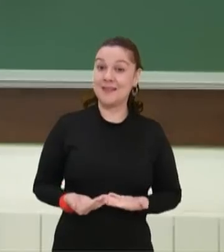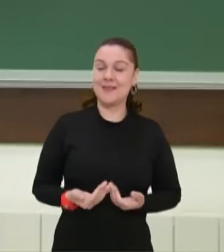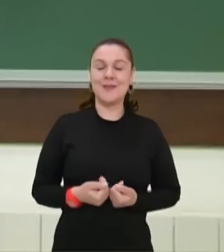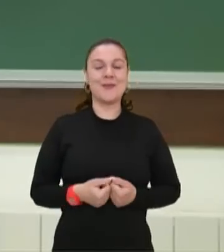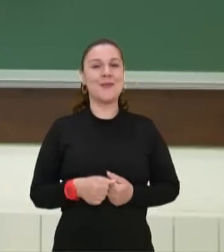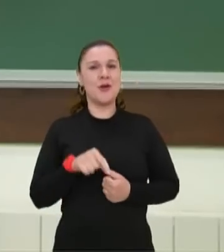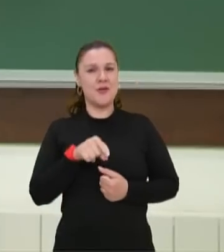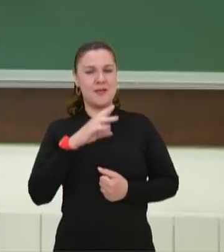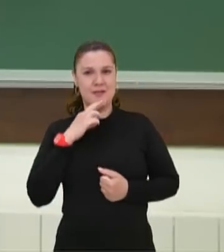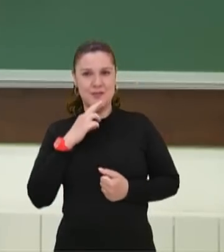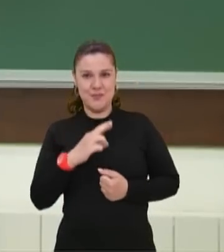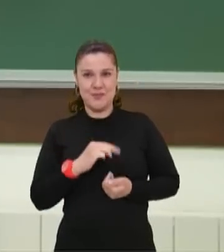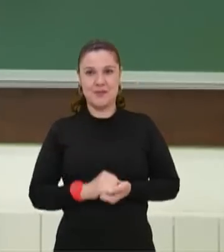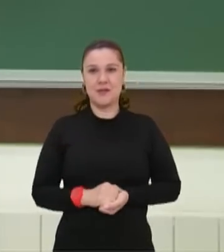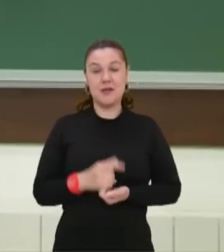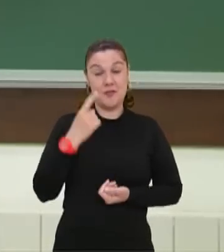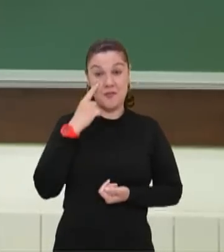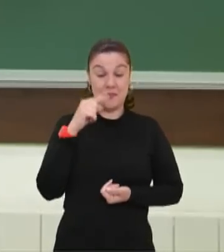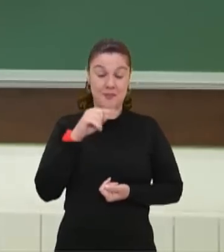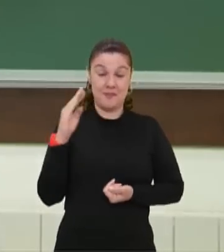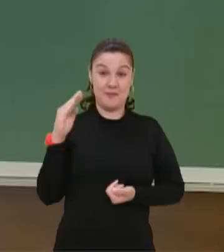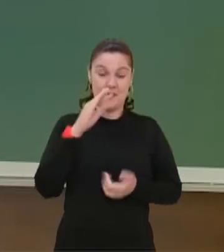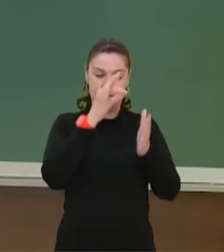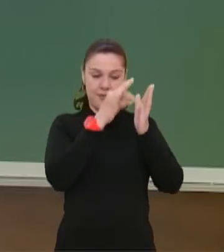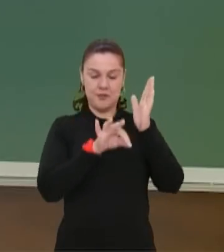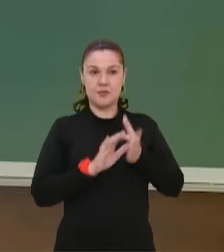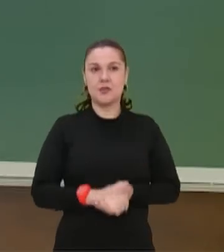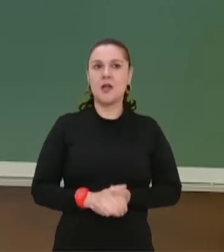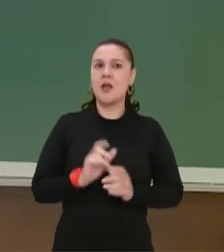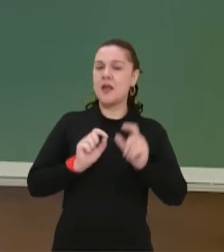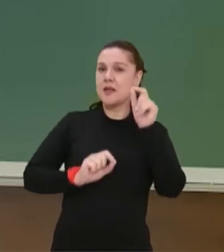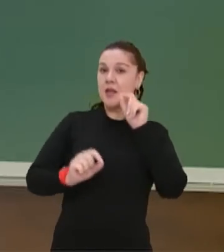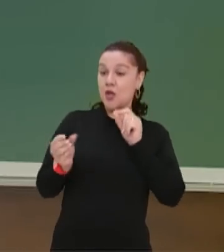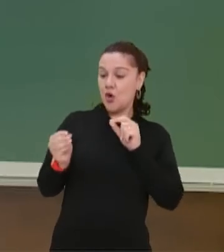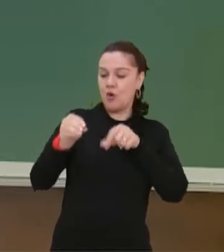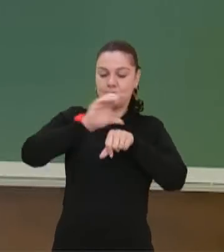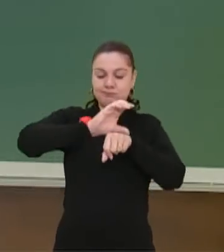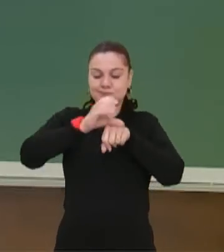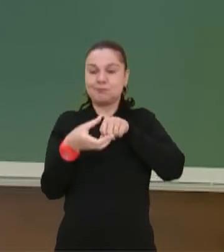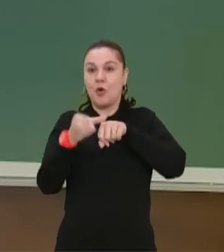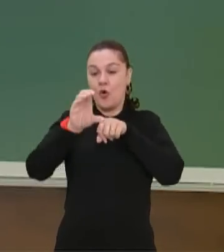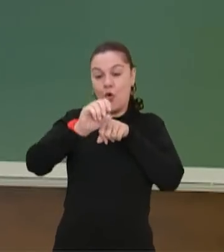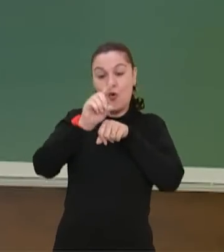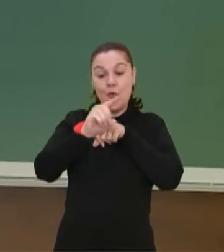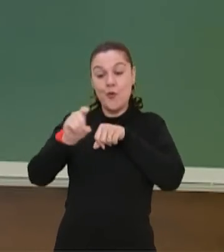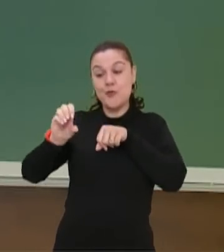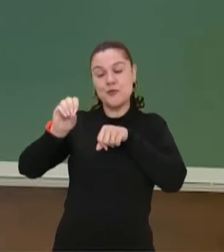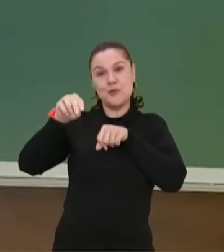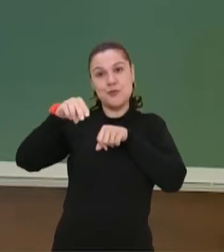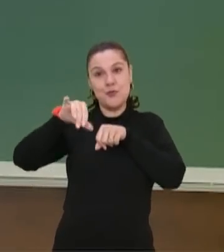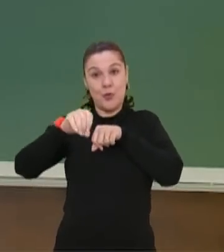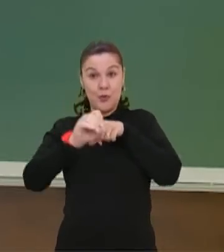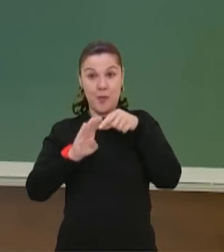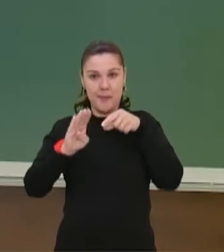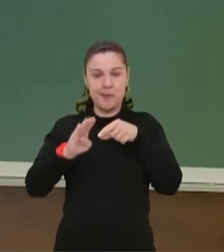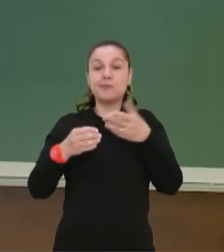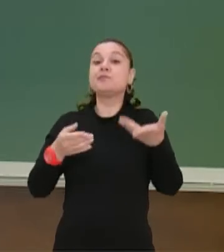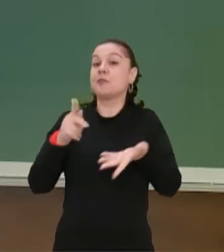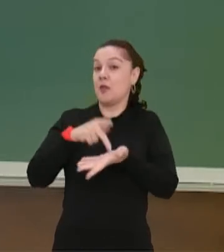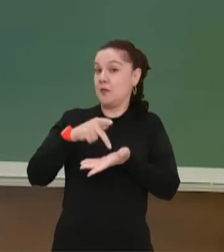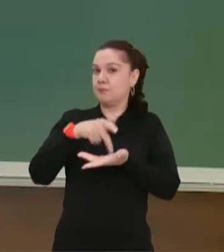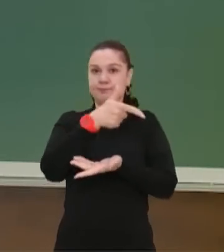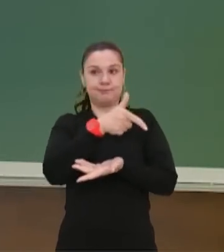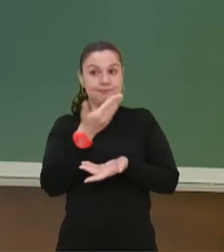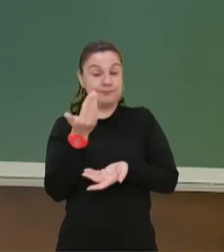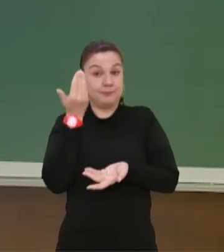E aí, pessoal, responderam? Vamos lá, vamos corrigir. Quem respondeu a alternativa B, gás ozônio, respondeu certo. Nós não tínhamos o